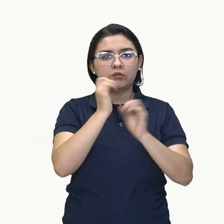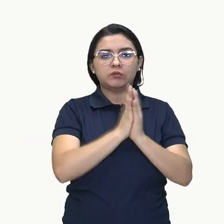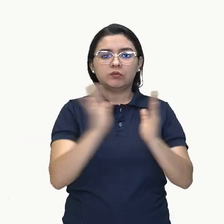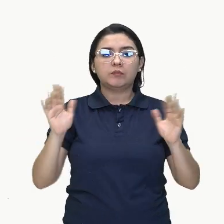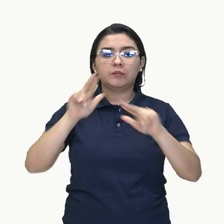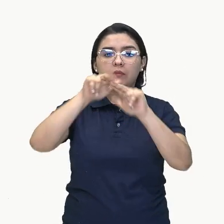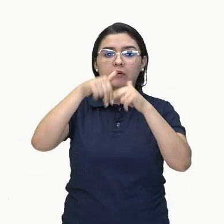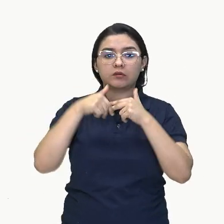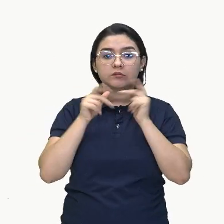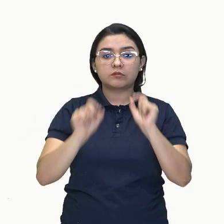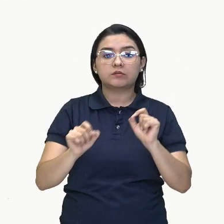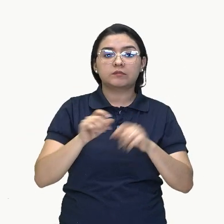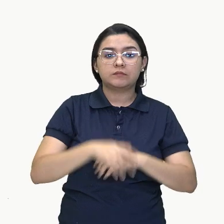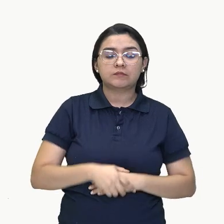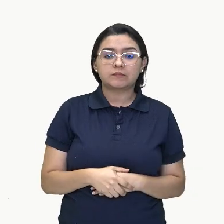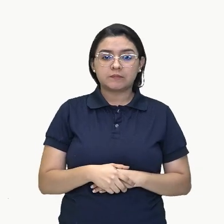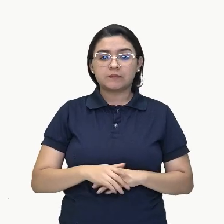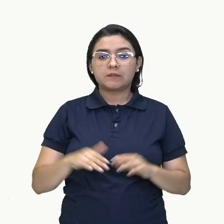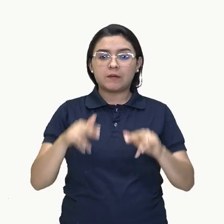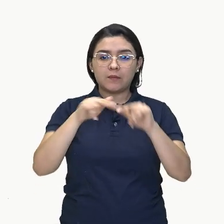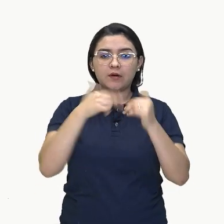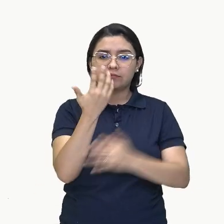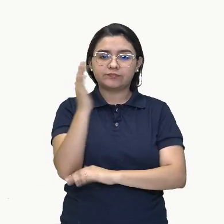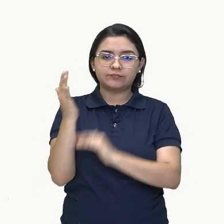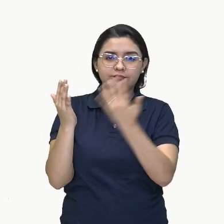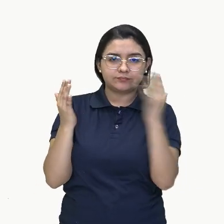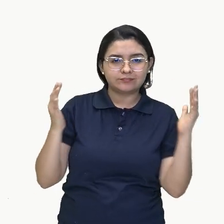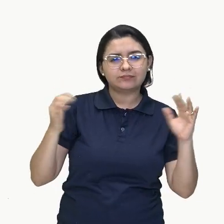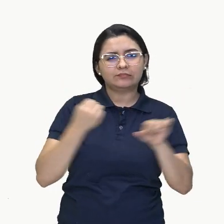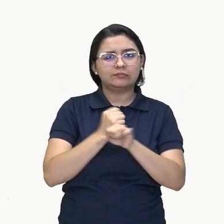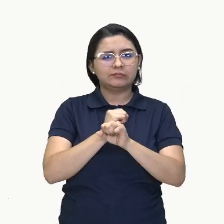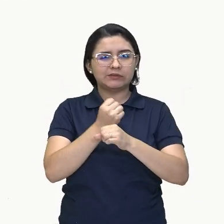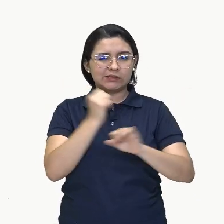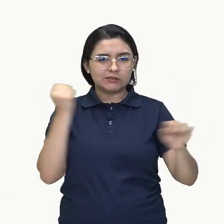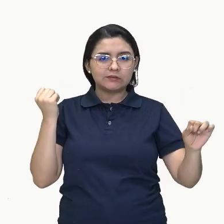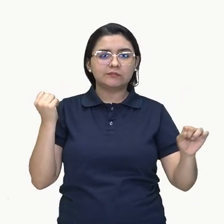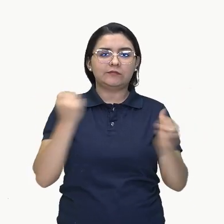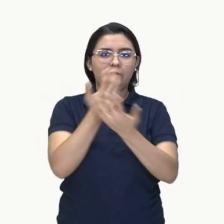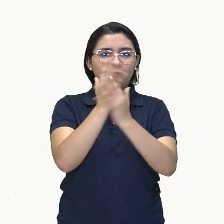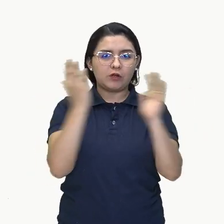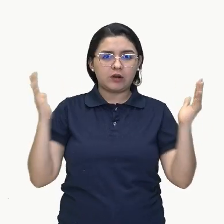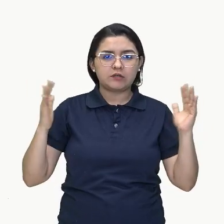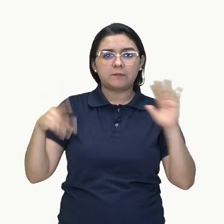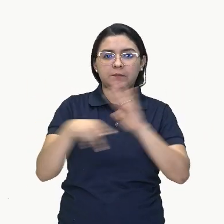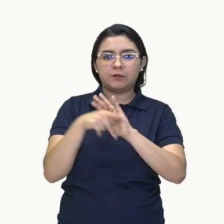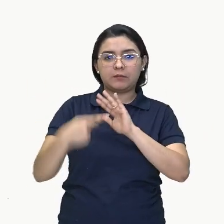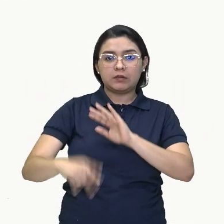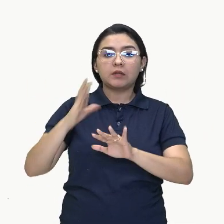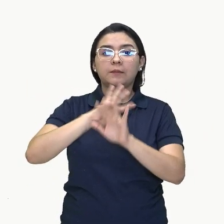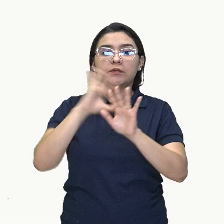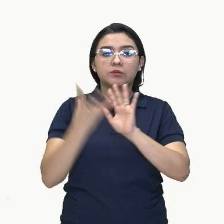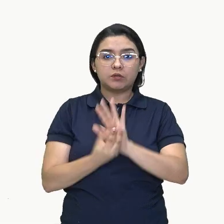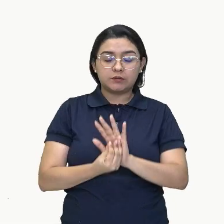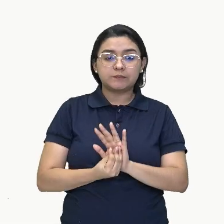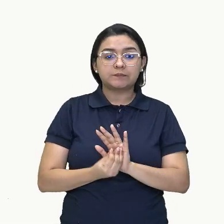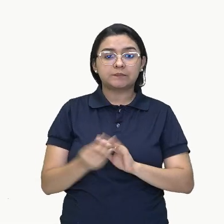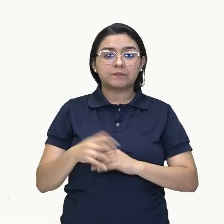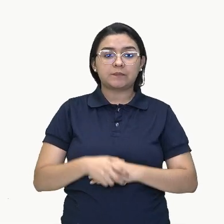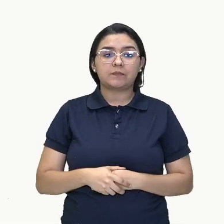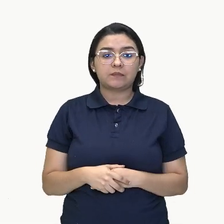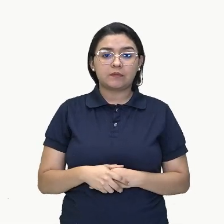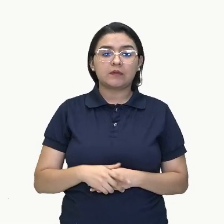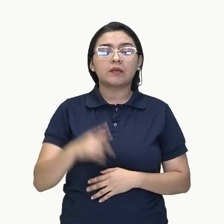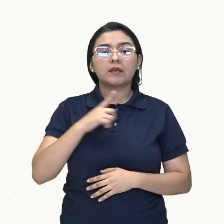conta dessa imensa vegetação, dessa imensidão de floresta que temos aqui, onde ela vai